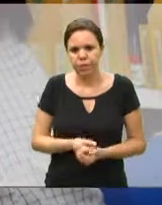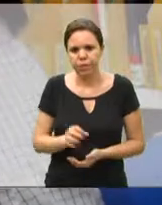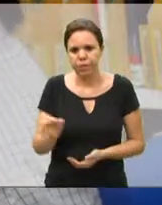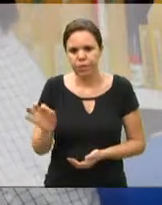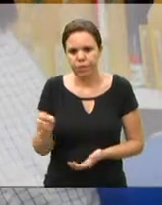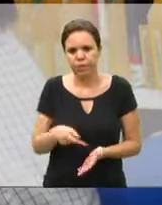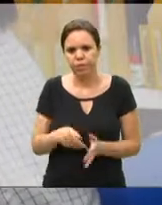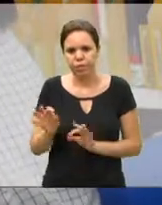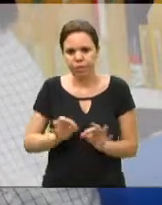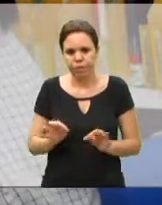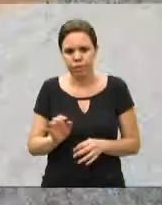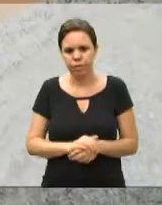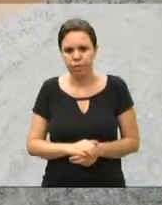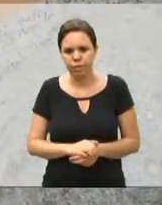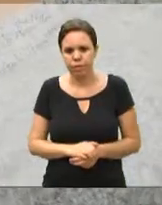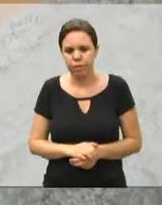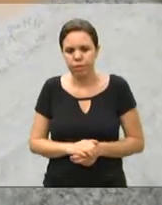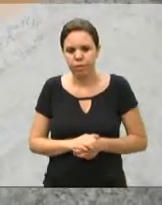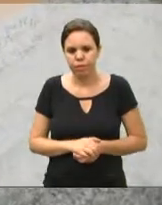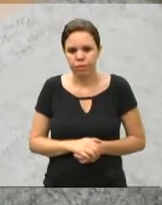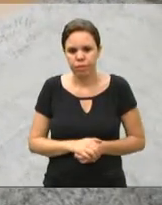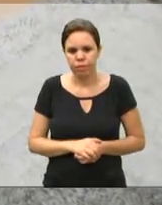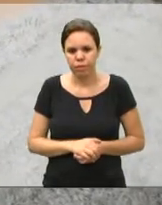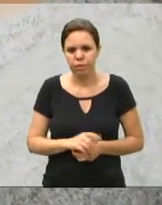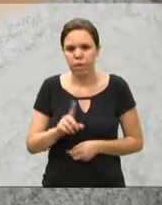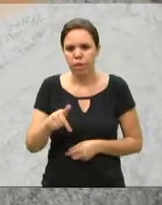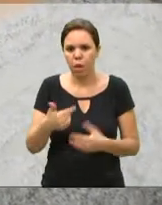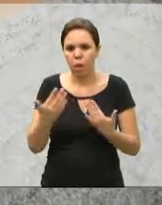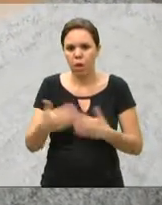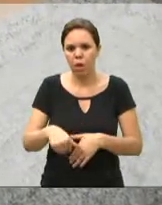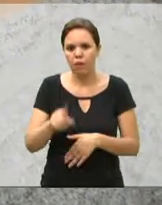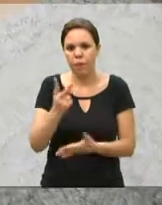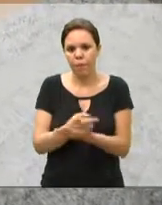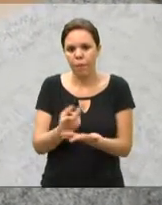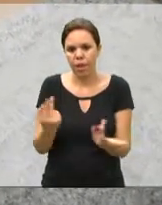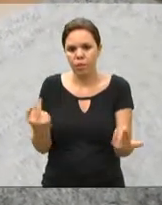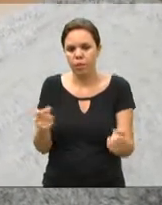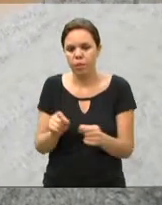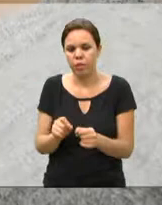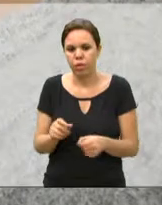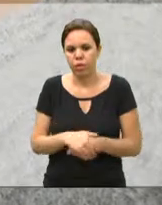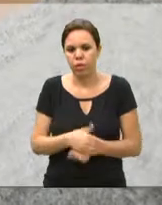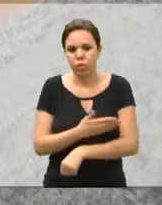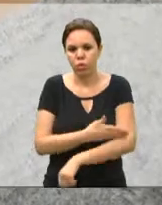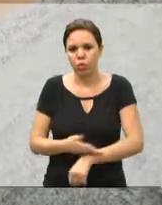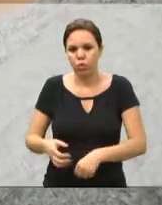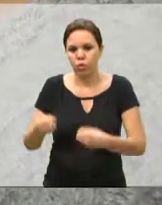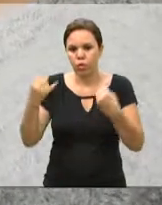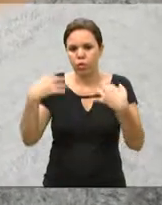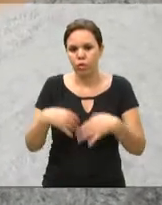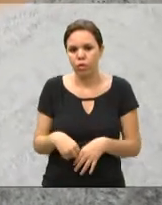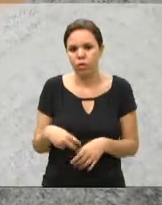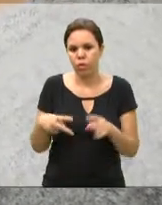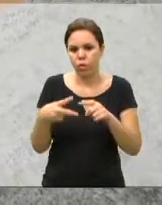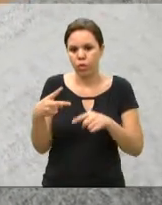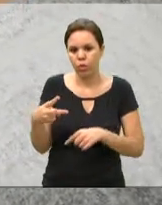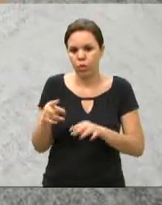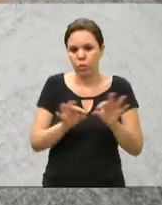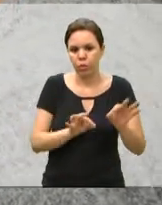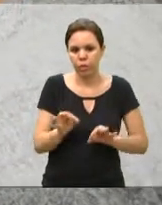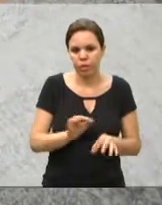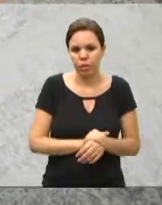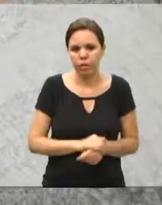uma excelente preparação. Excelente preparação. Porque o formato da prova geralmente é o mesmo, né? Exato. A gente costuma dizer que existem dois tipos de